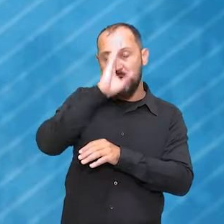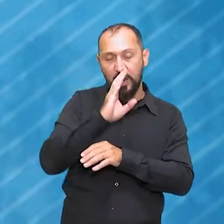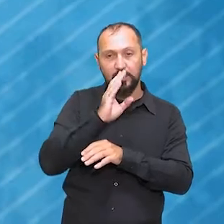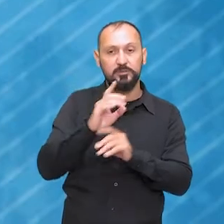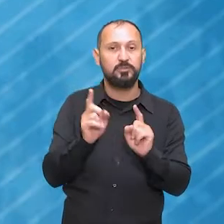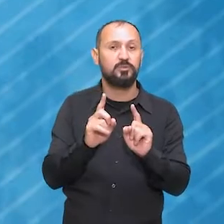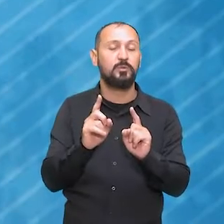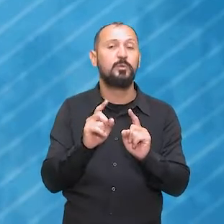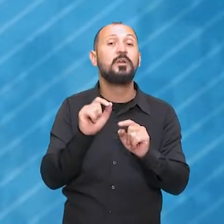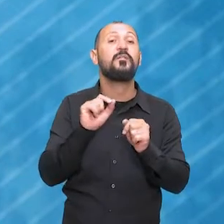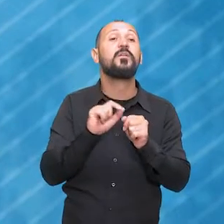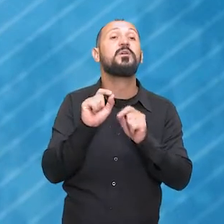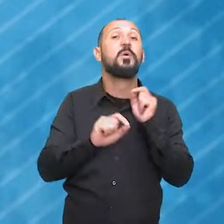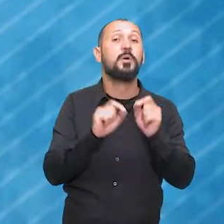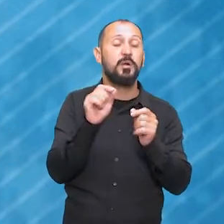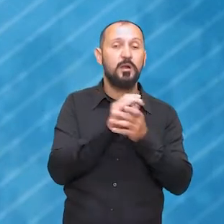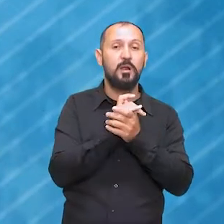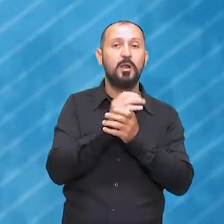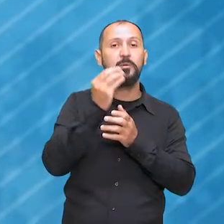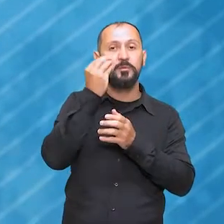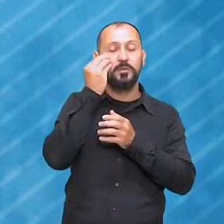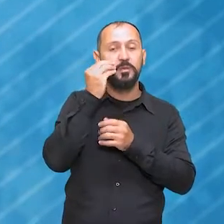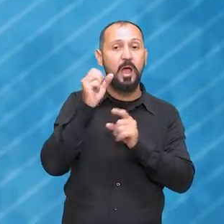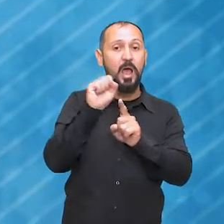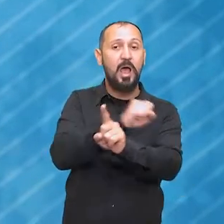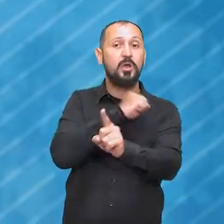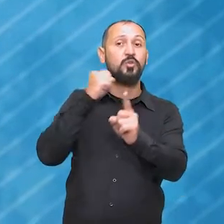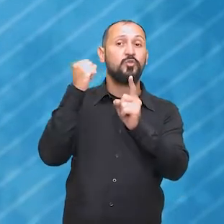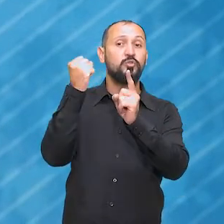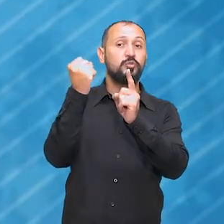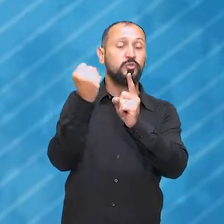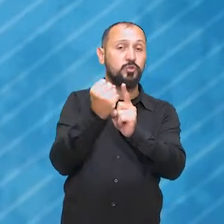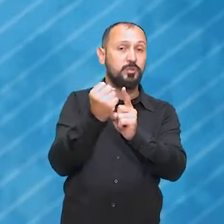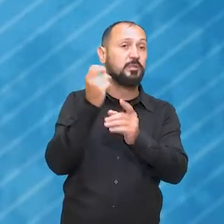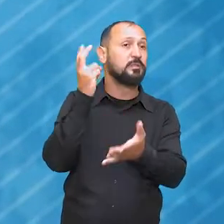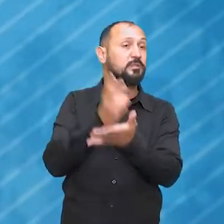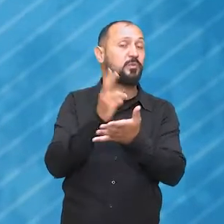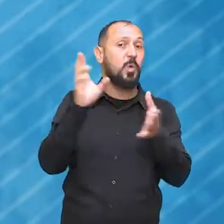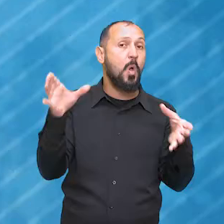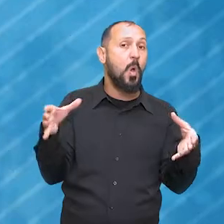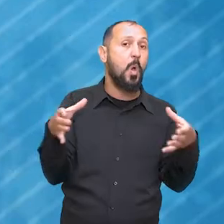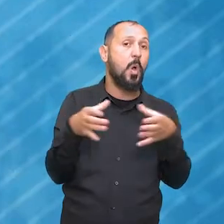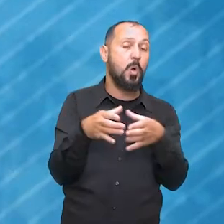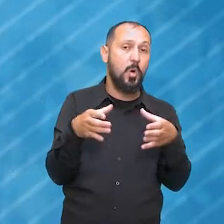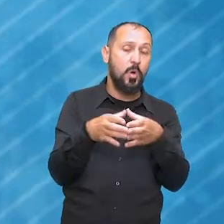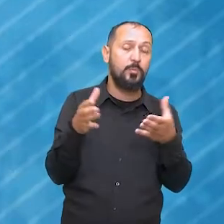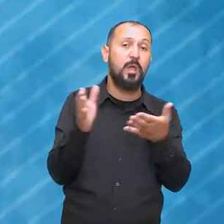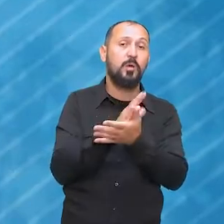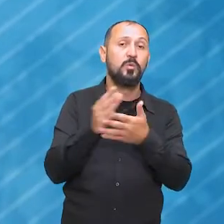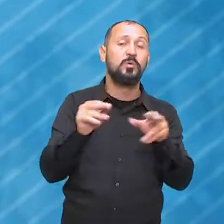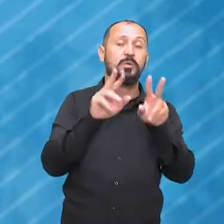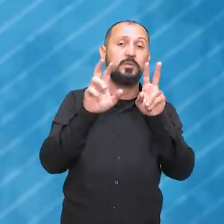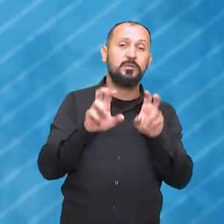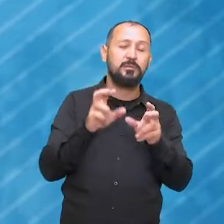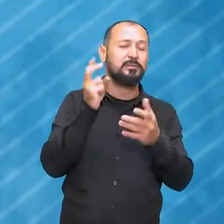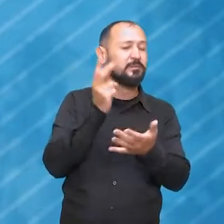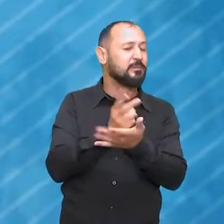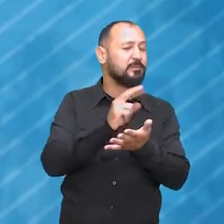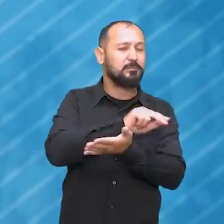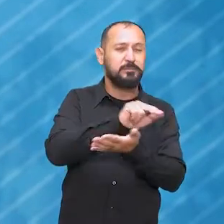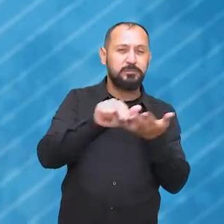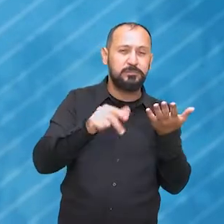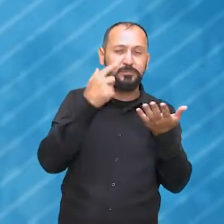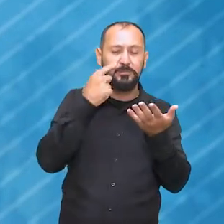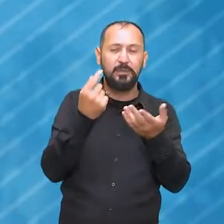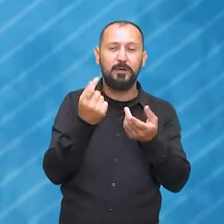consultoria gratuita dessa maneira. O que a gente faz é tentar atender a sociedade sempre na coletividade. Demandas que chegam,